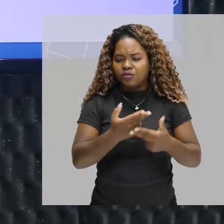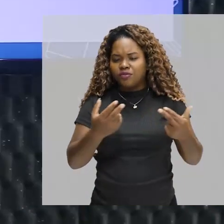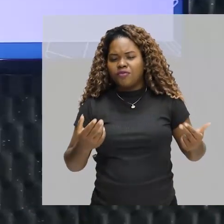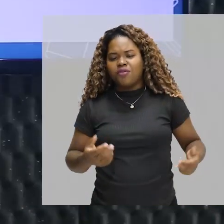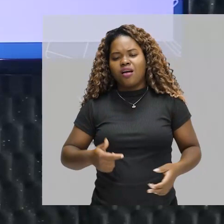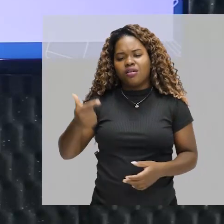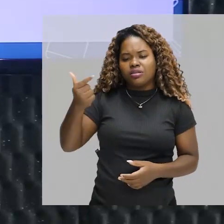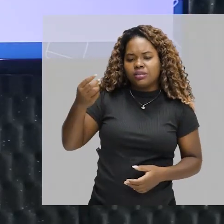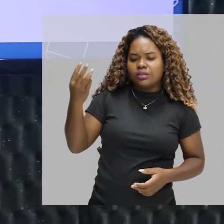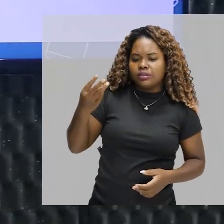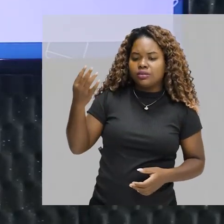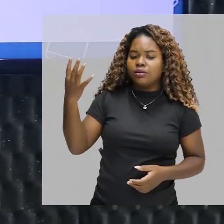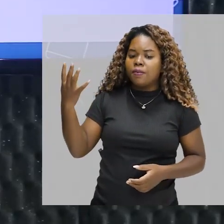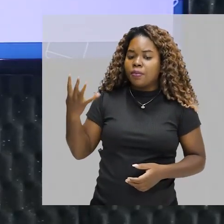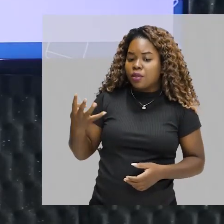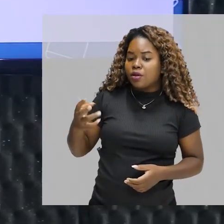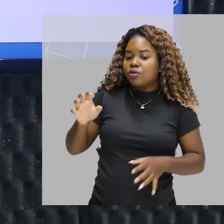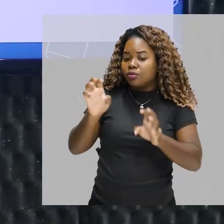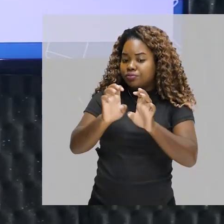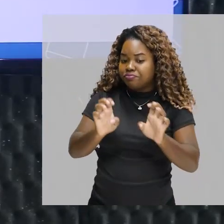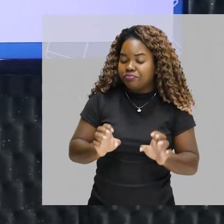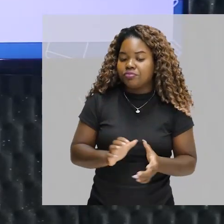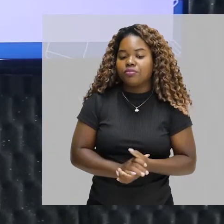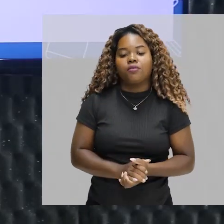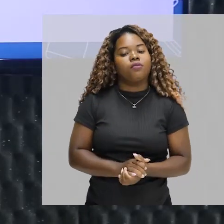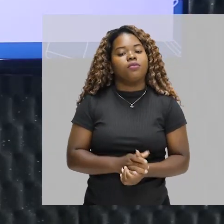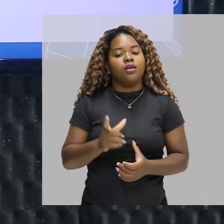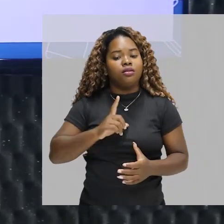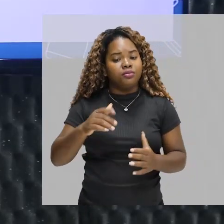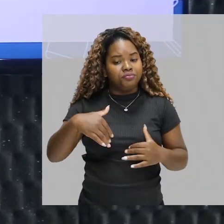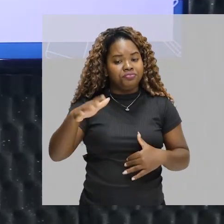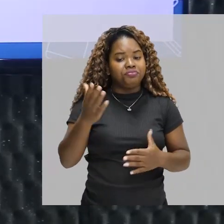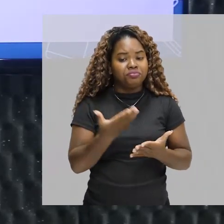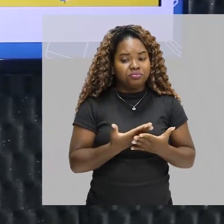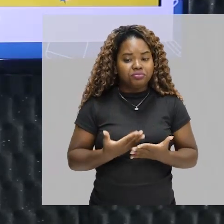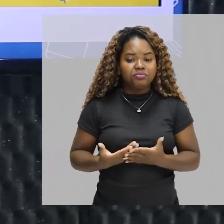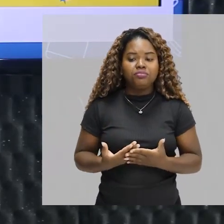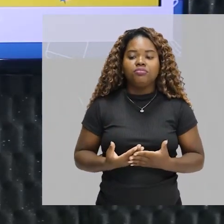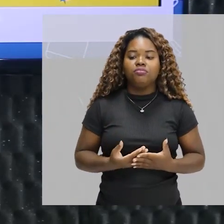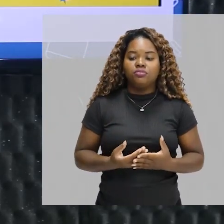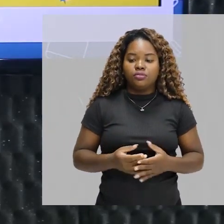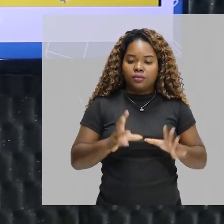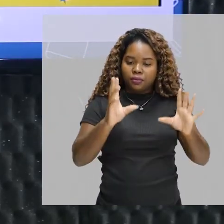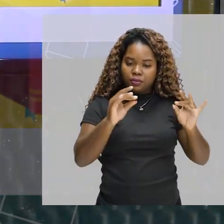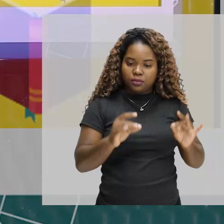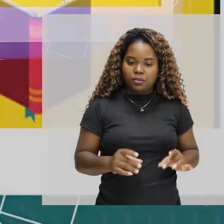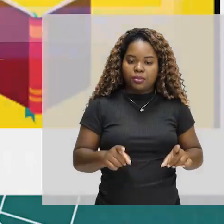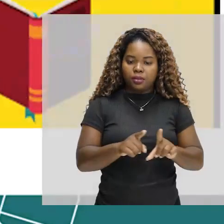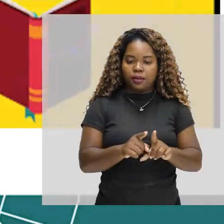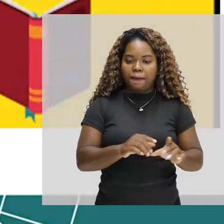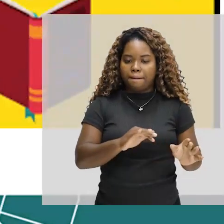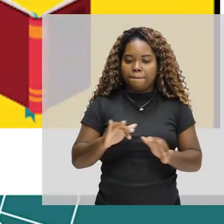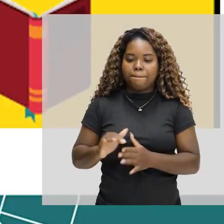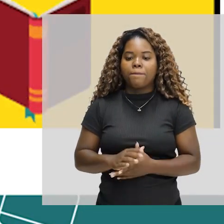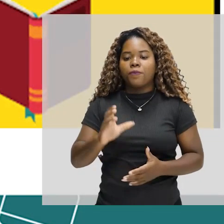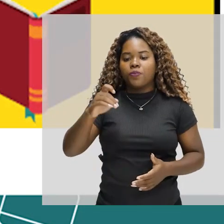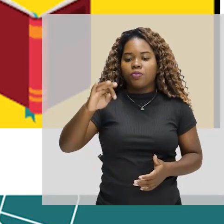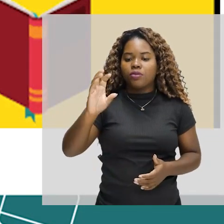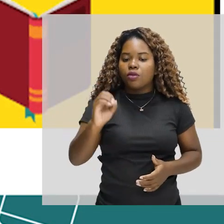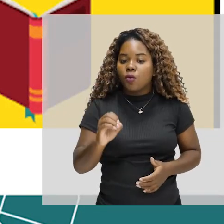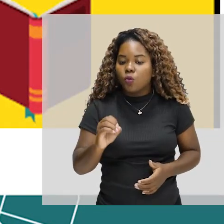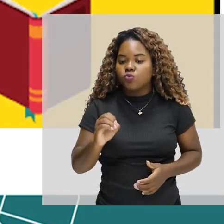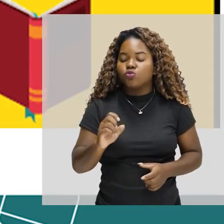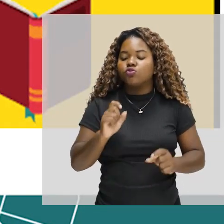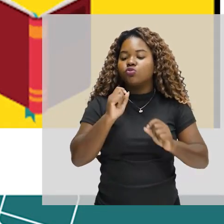conto fantástico e estrutura, tá? E tem mais aulas aí para frente sobre esse assunto, tá bom? Conto popular. Você sabe o